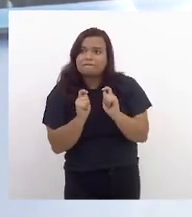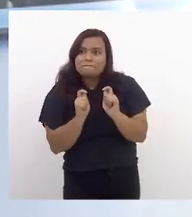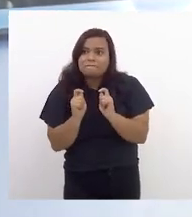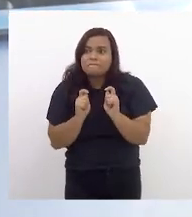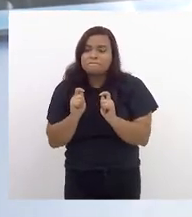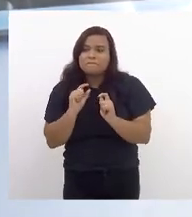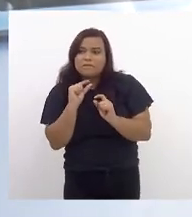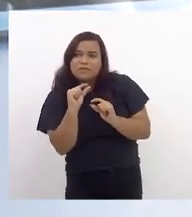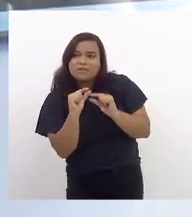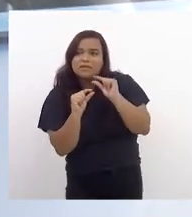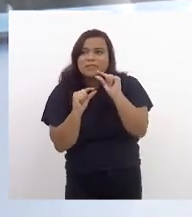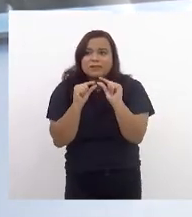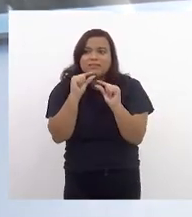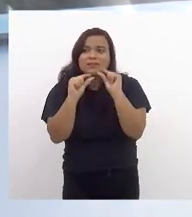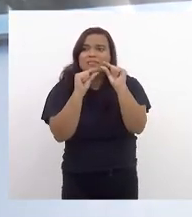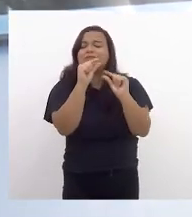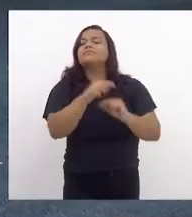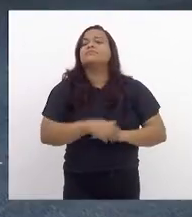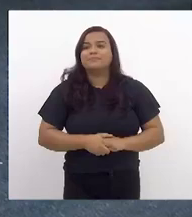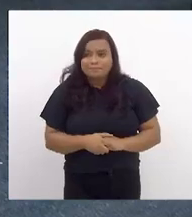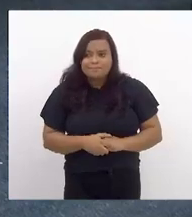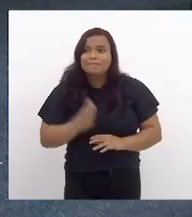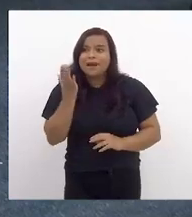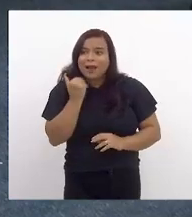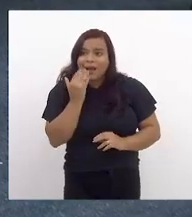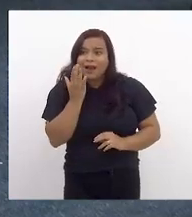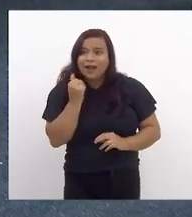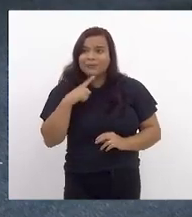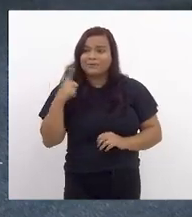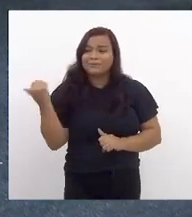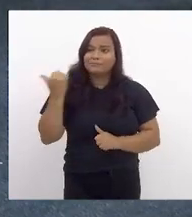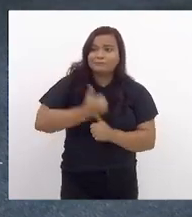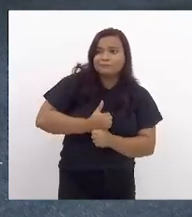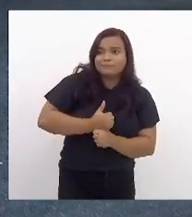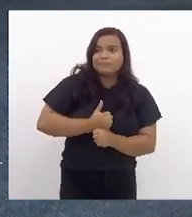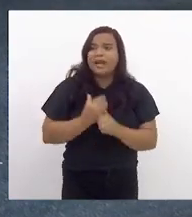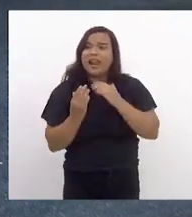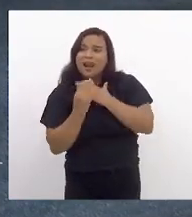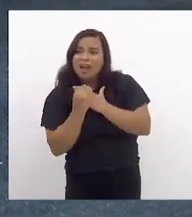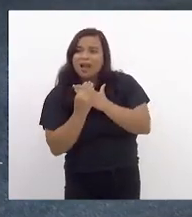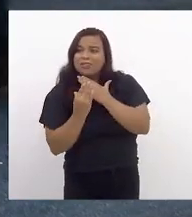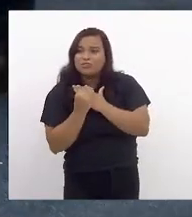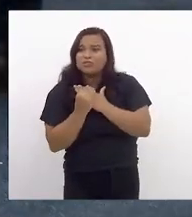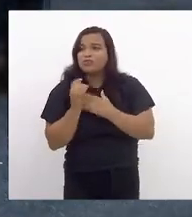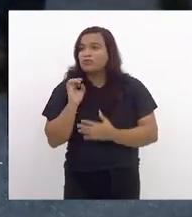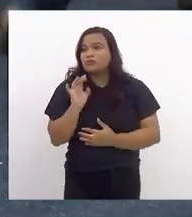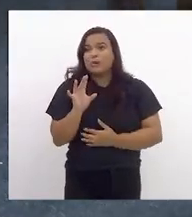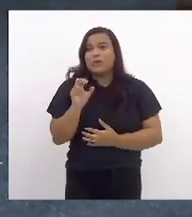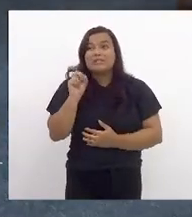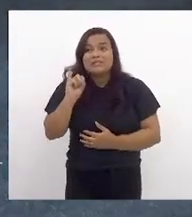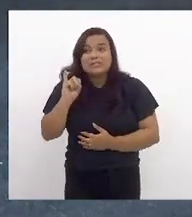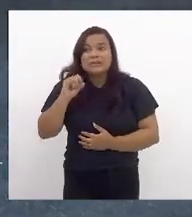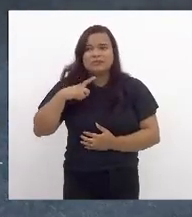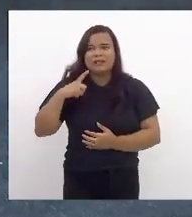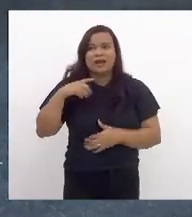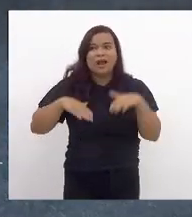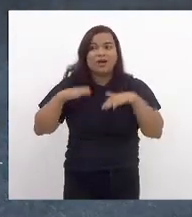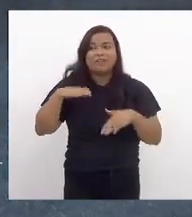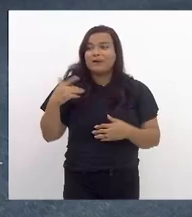racionados, as refeições estão sendo substituídas por lanches. Quando tem, então, também chamar